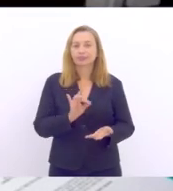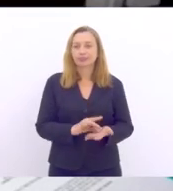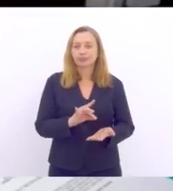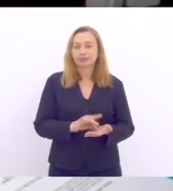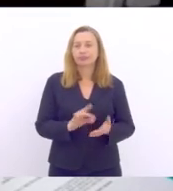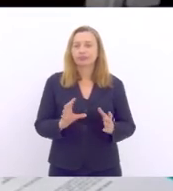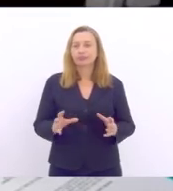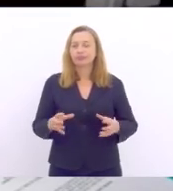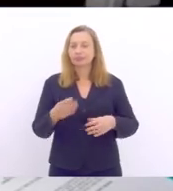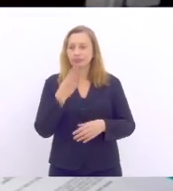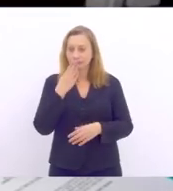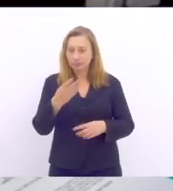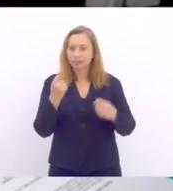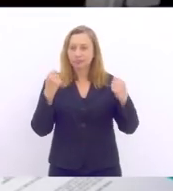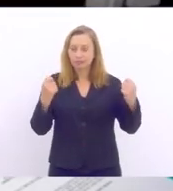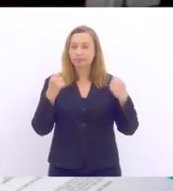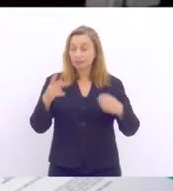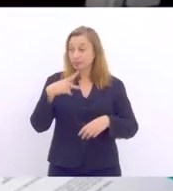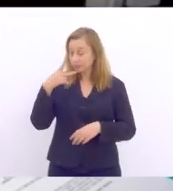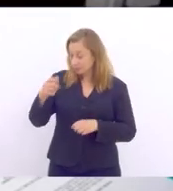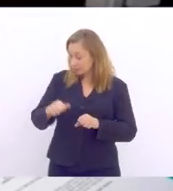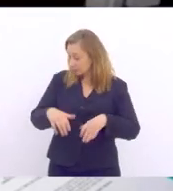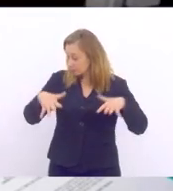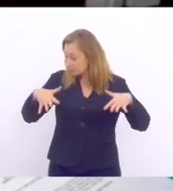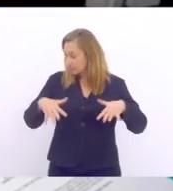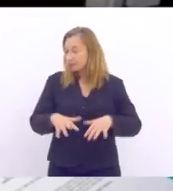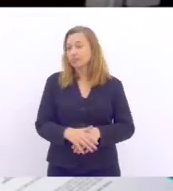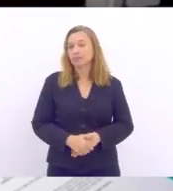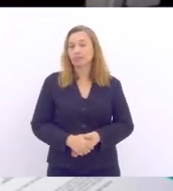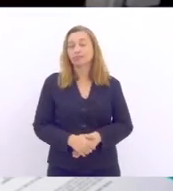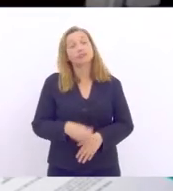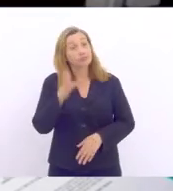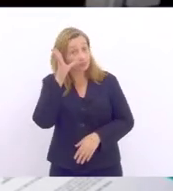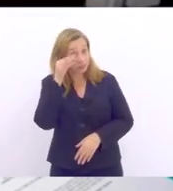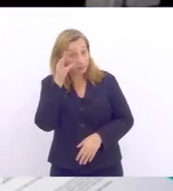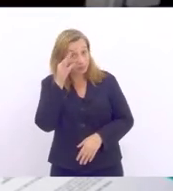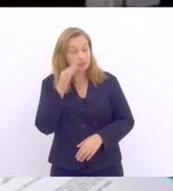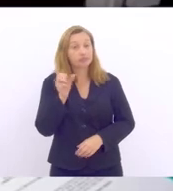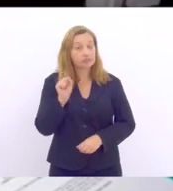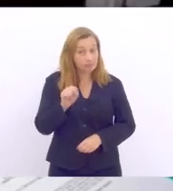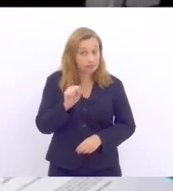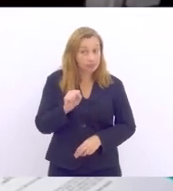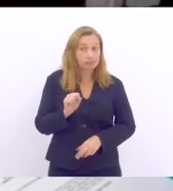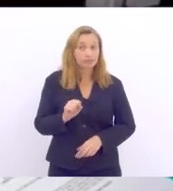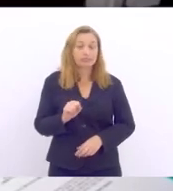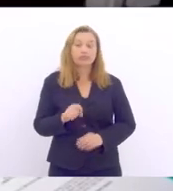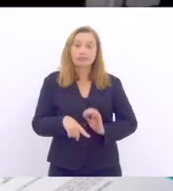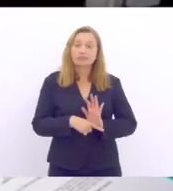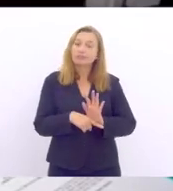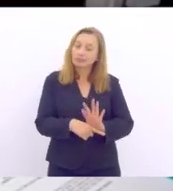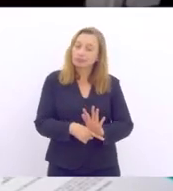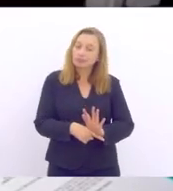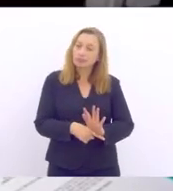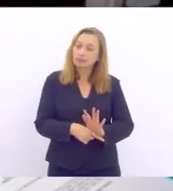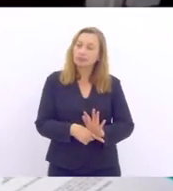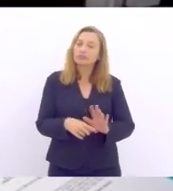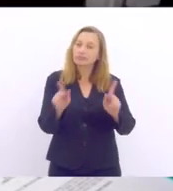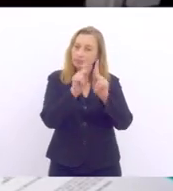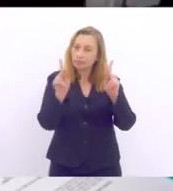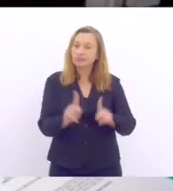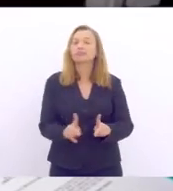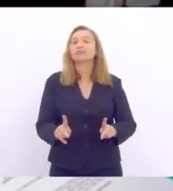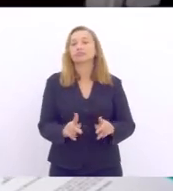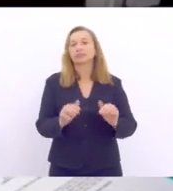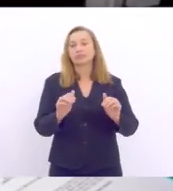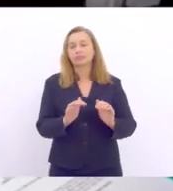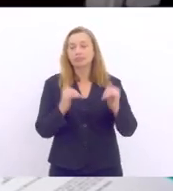torcidas organizadas, eu disse isso em plenário, estão muito interessadas, isto sim, em contribuir para a paz dos estádios.